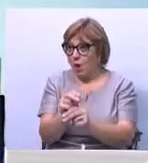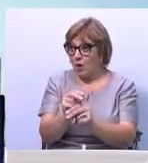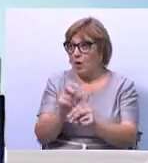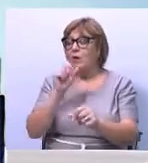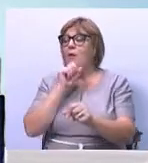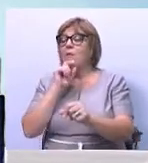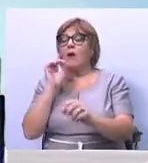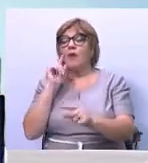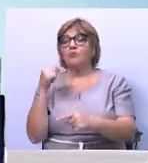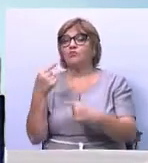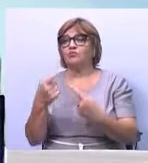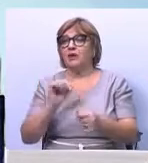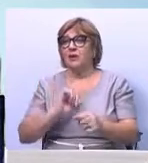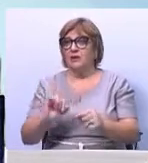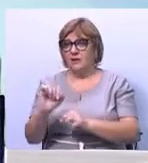as características